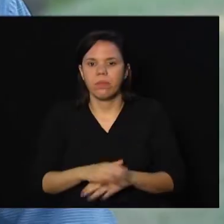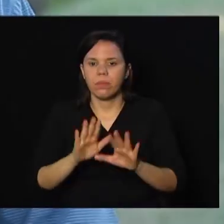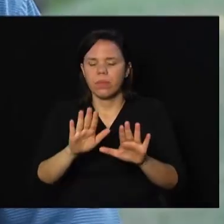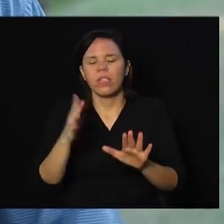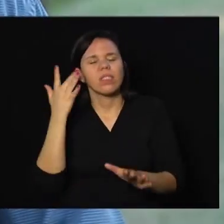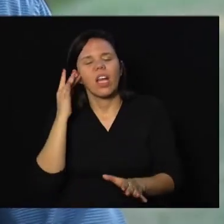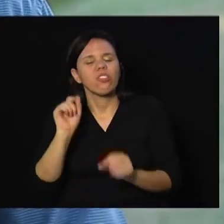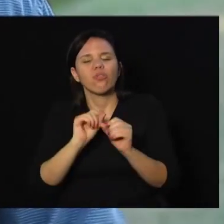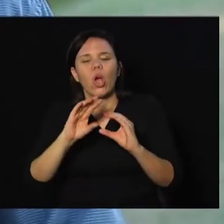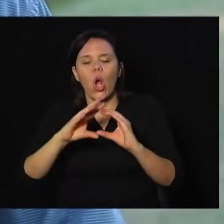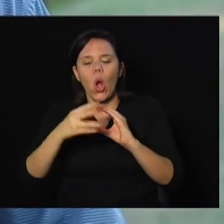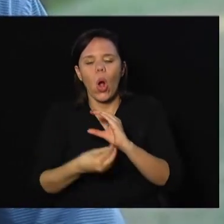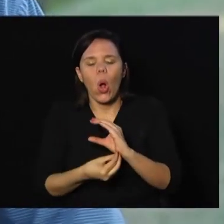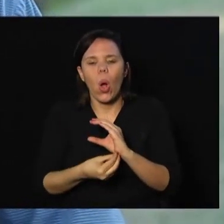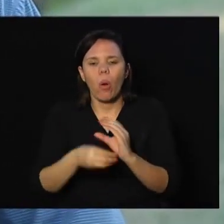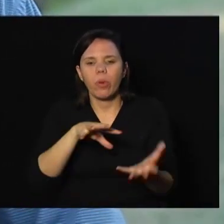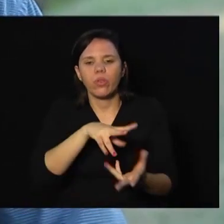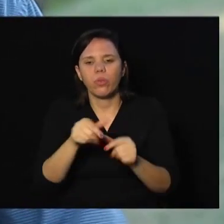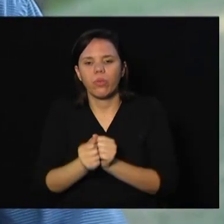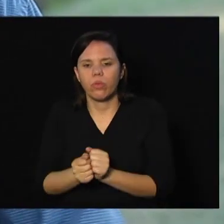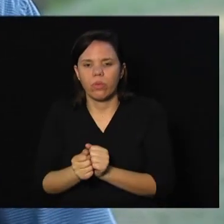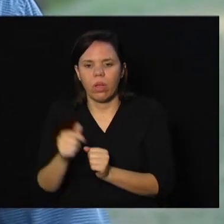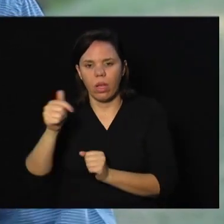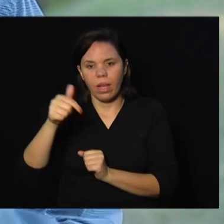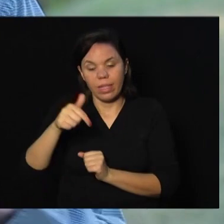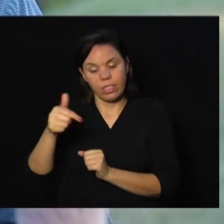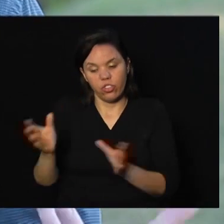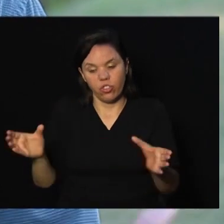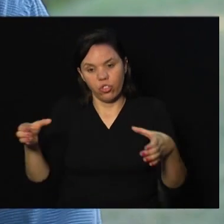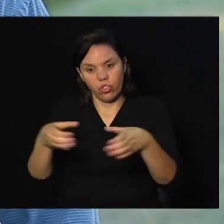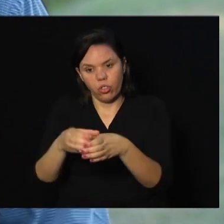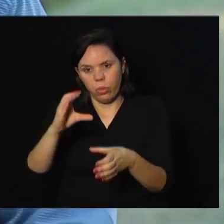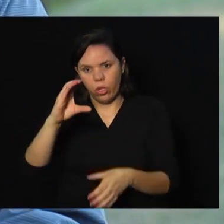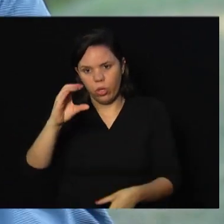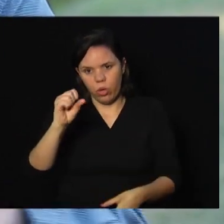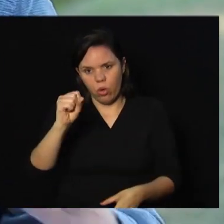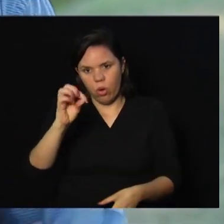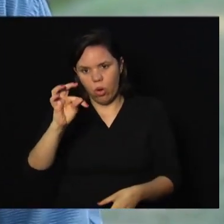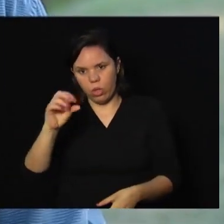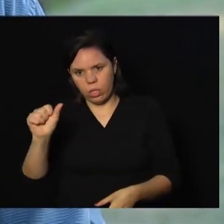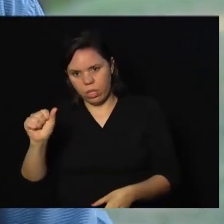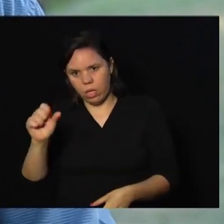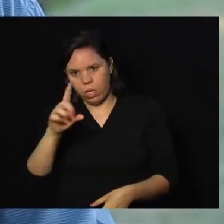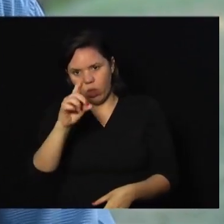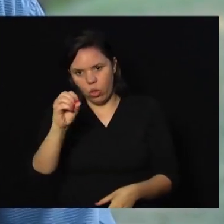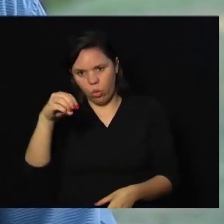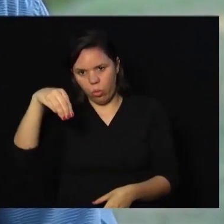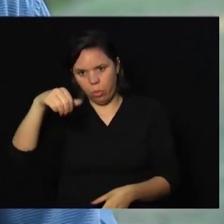de 2014 e a Costa do Marfim ficou aqui, né? O que representou isso para você? Como é que foi esse